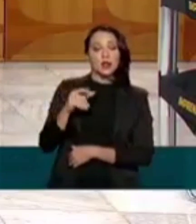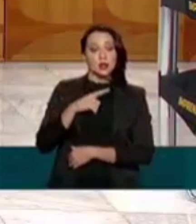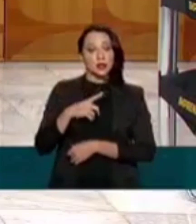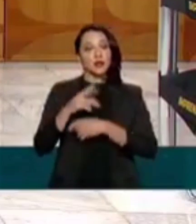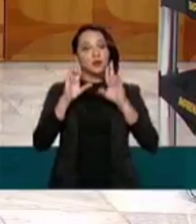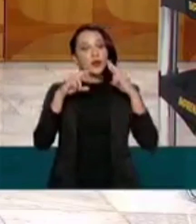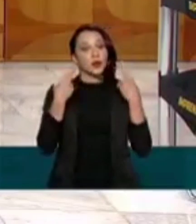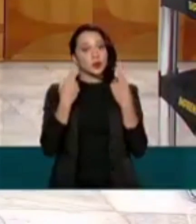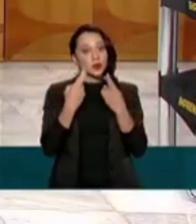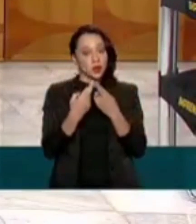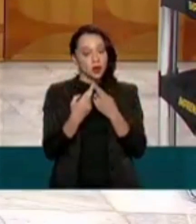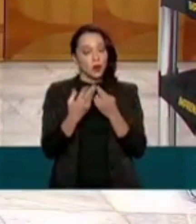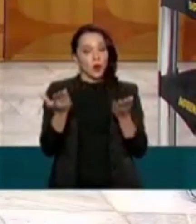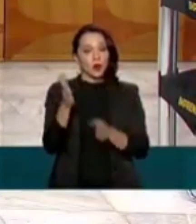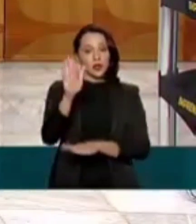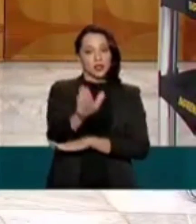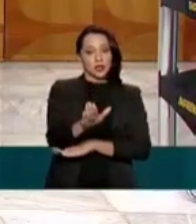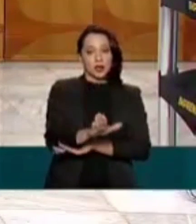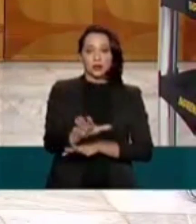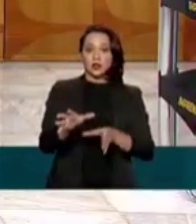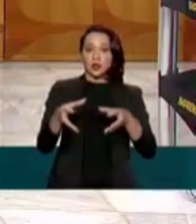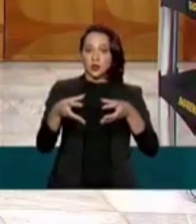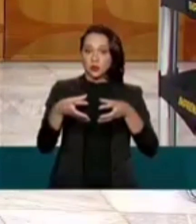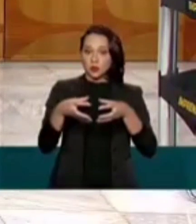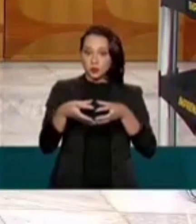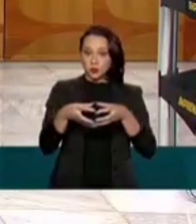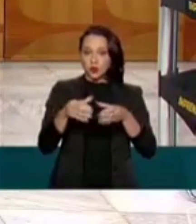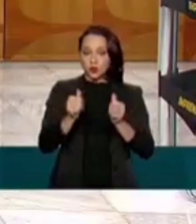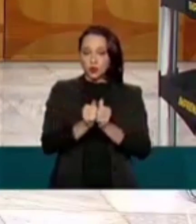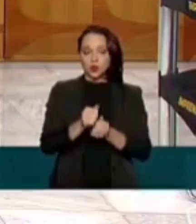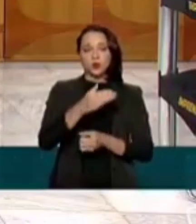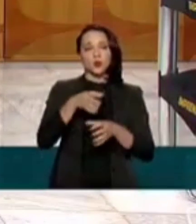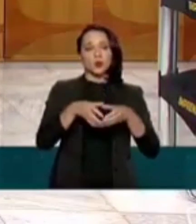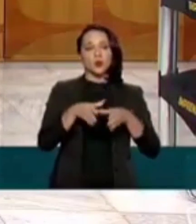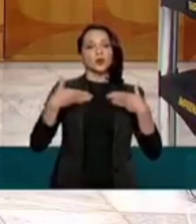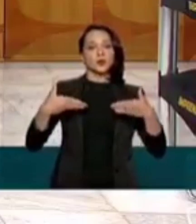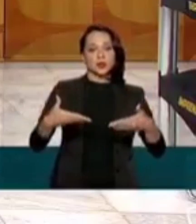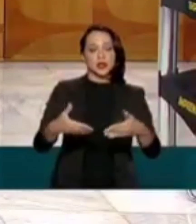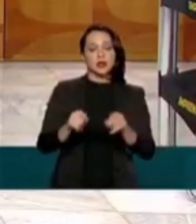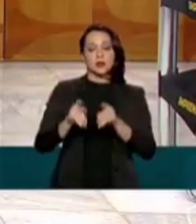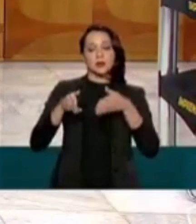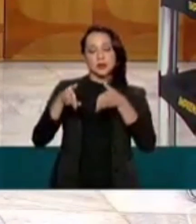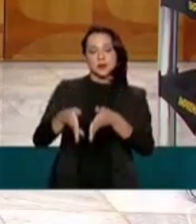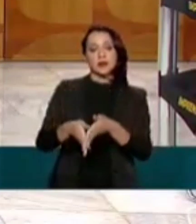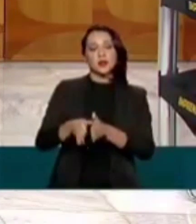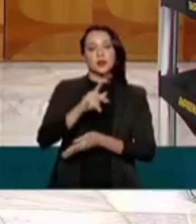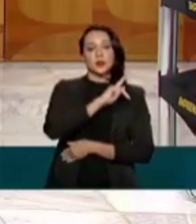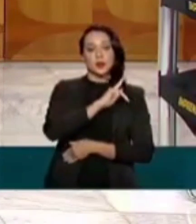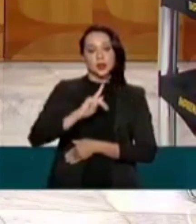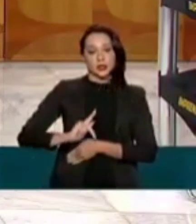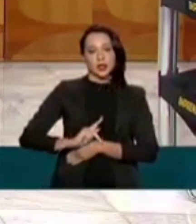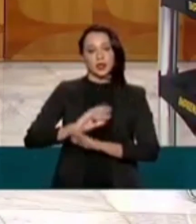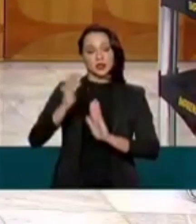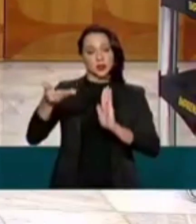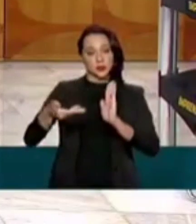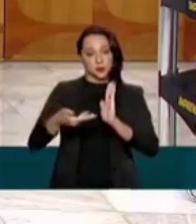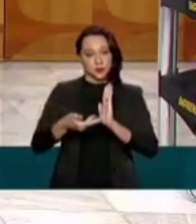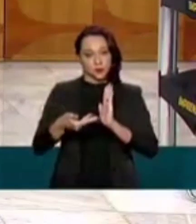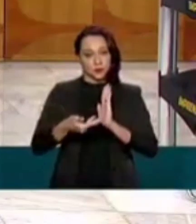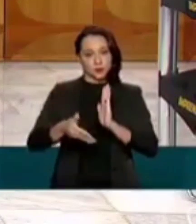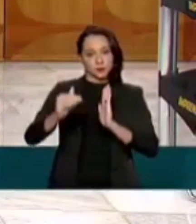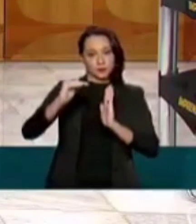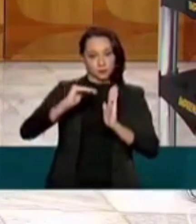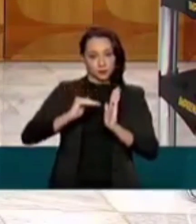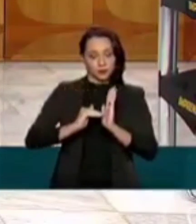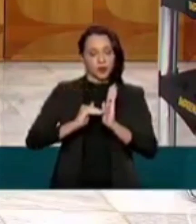uma reunião durante a tarde com a equipe ministerial e também com a presença do presidente da Câmara, Arthur Lira, e do presidente